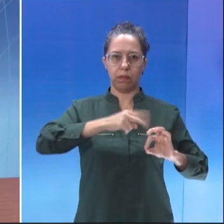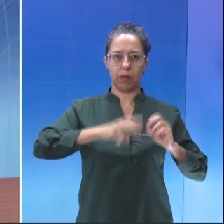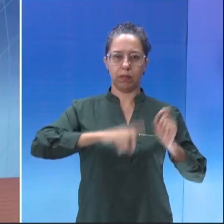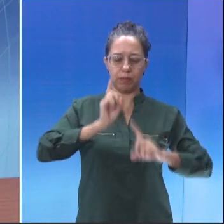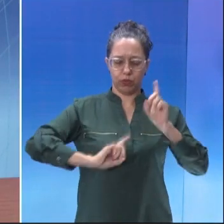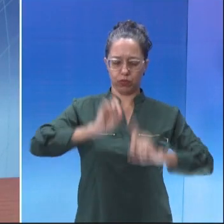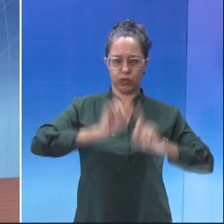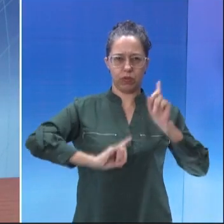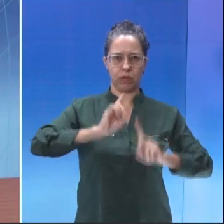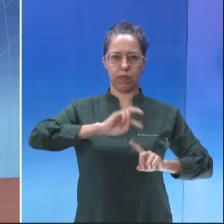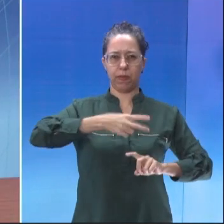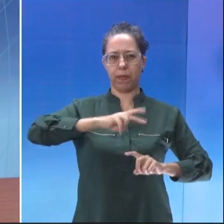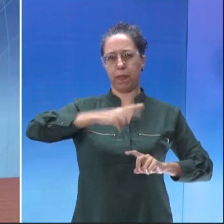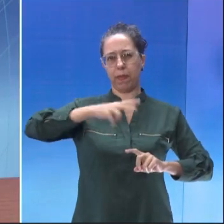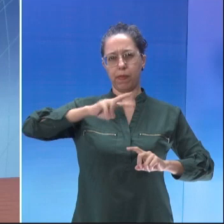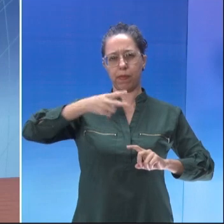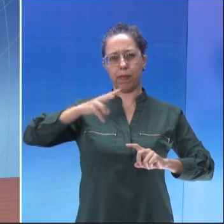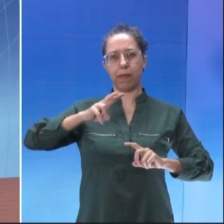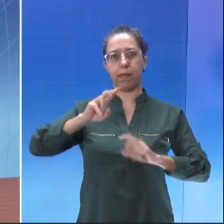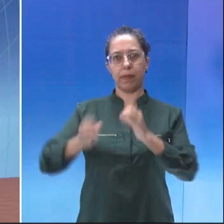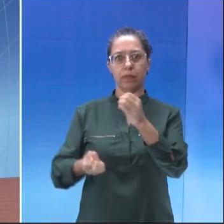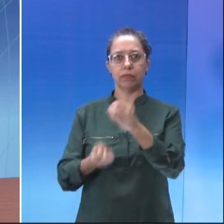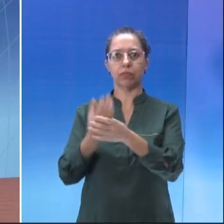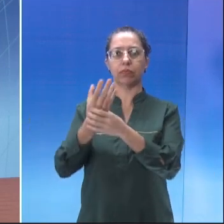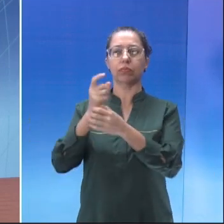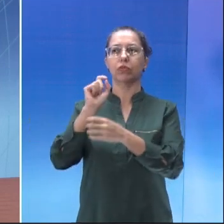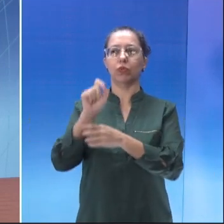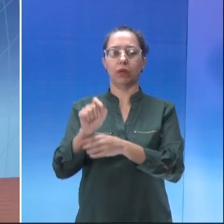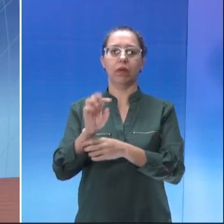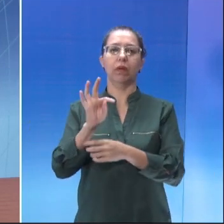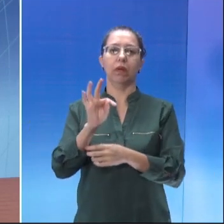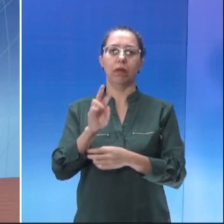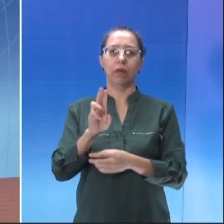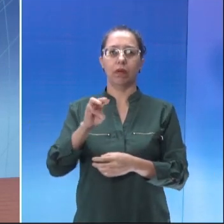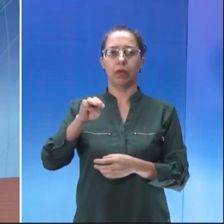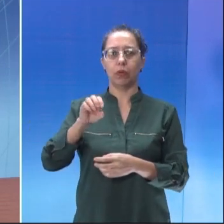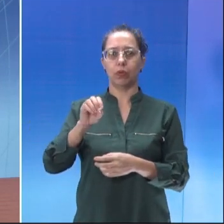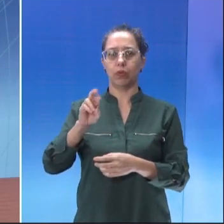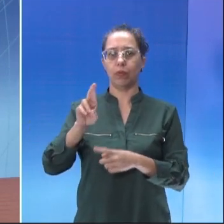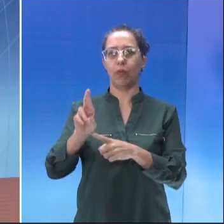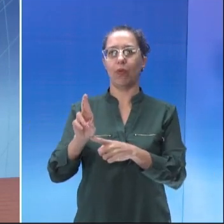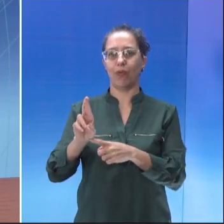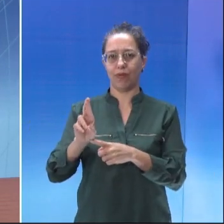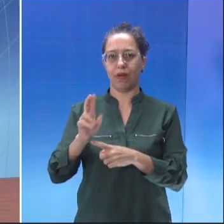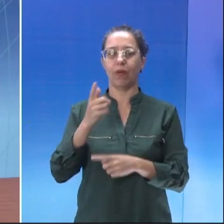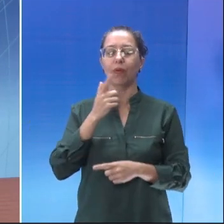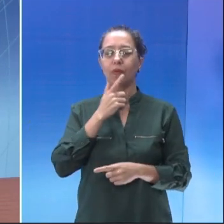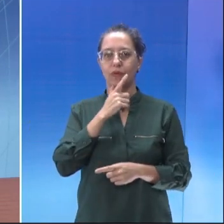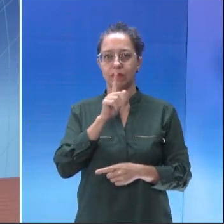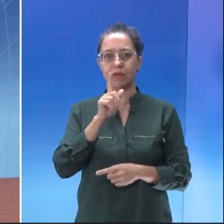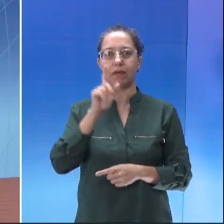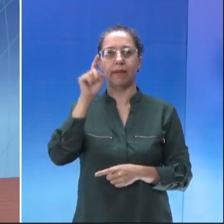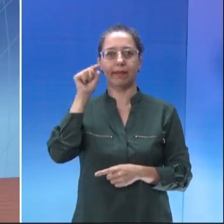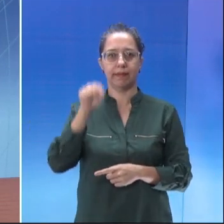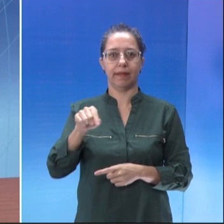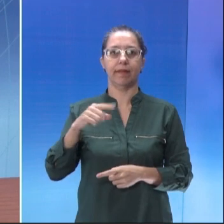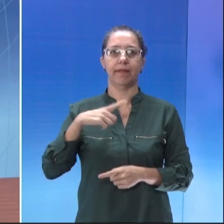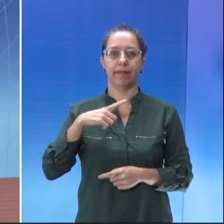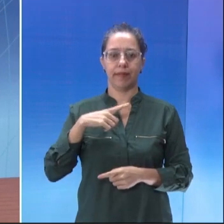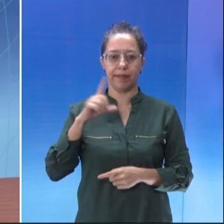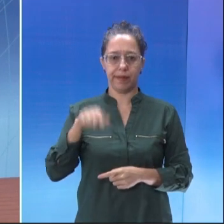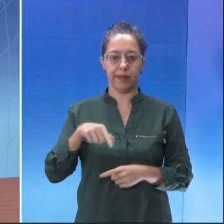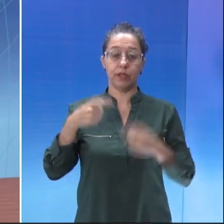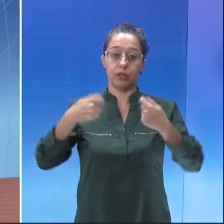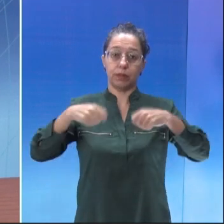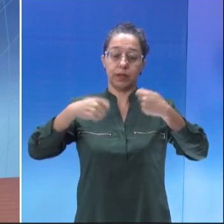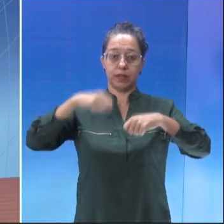exagerada, ela vai causar um tumor. E é isso que a célula ela acaba fazendo, certo? Então, para evitar